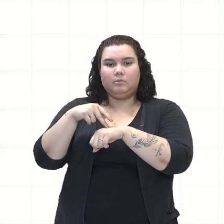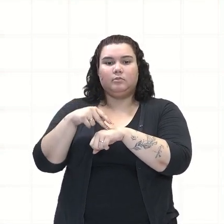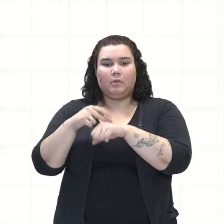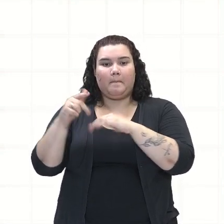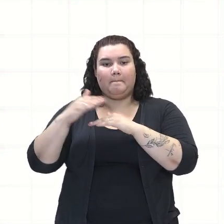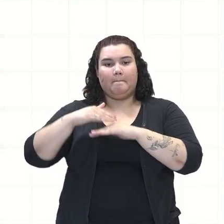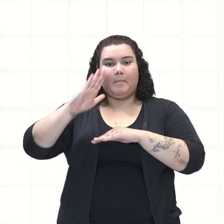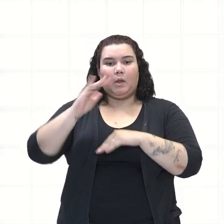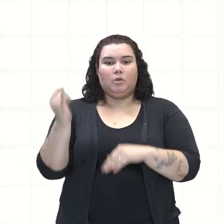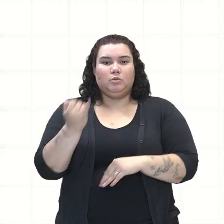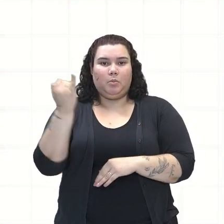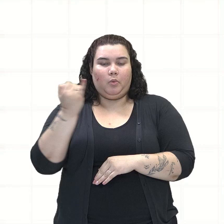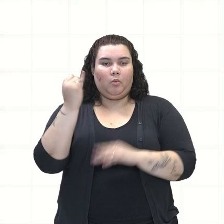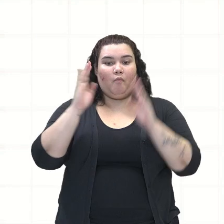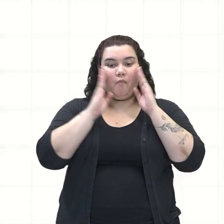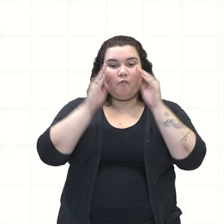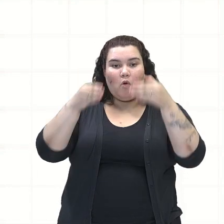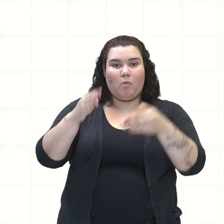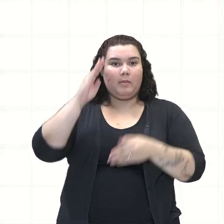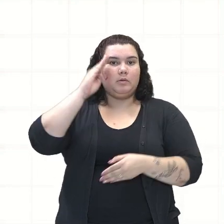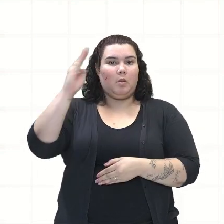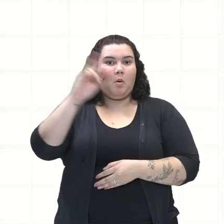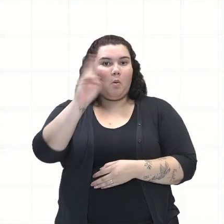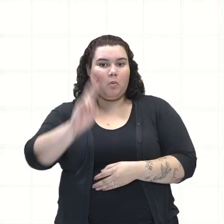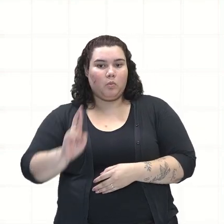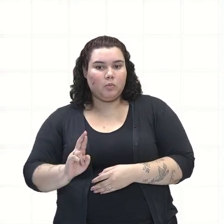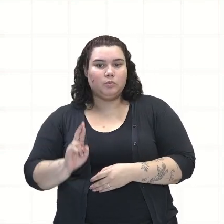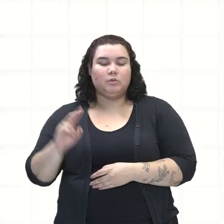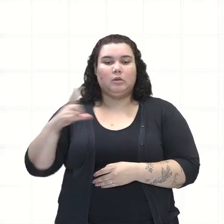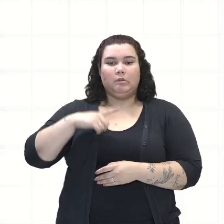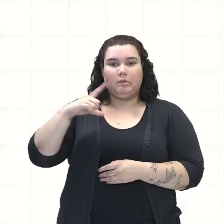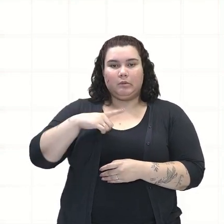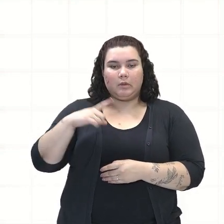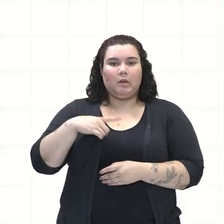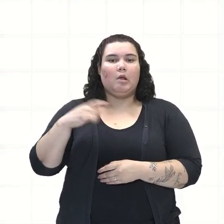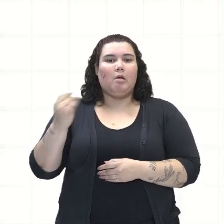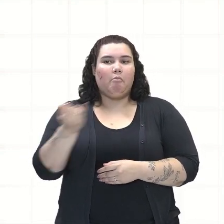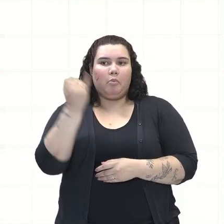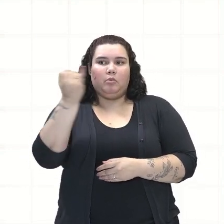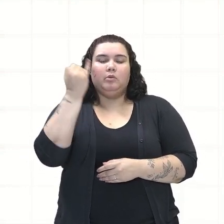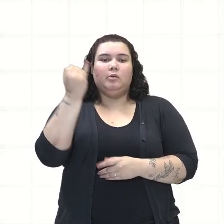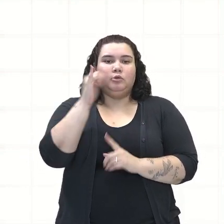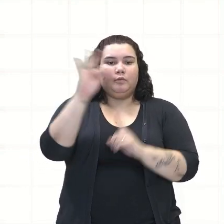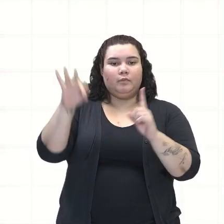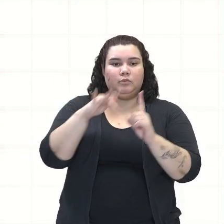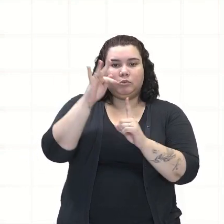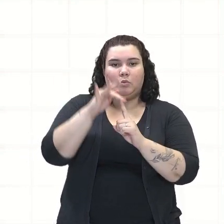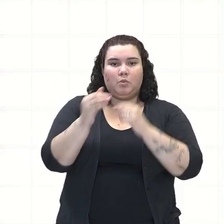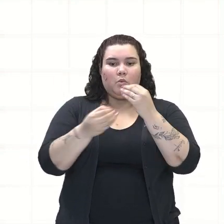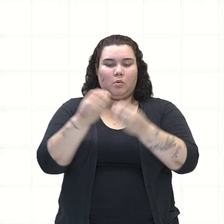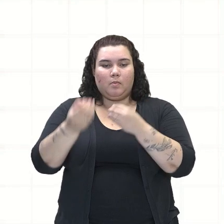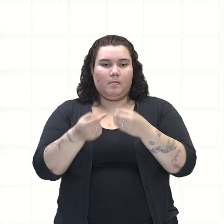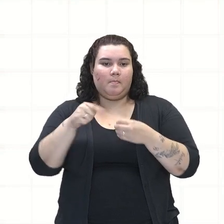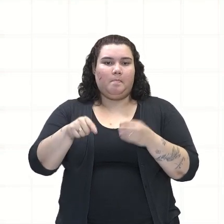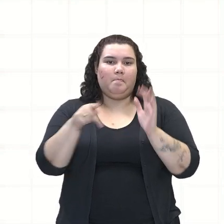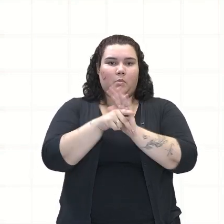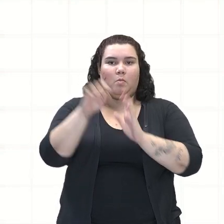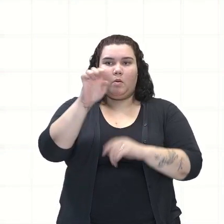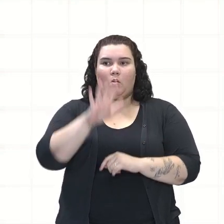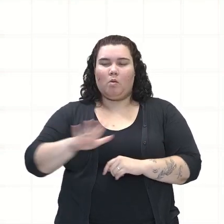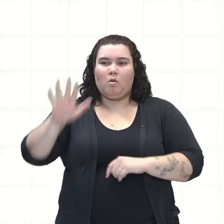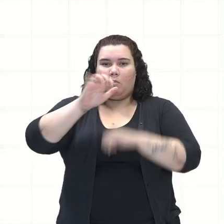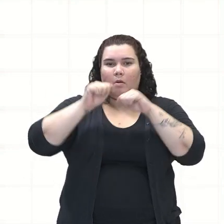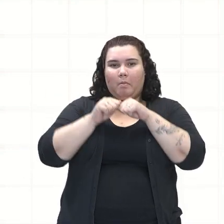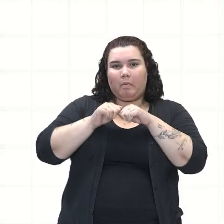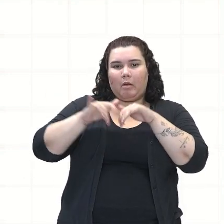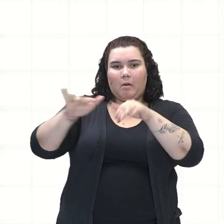mais importante é a Rússia, que tem ali um papel central no que diz respeito ao abastecimento da Europa a